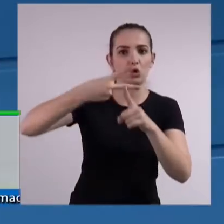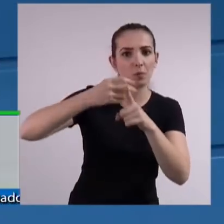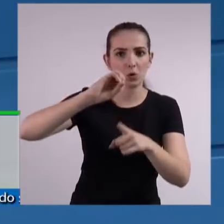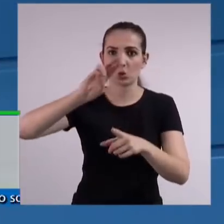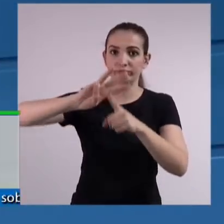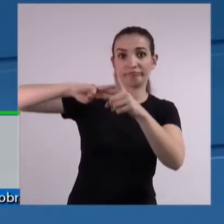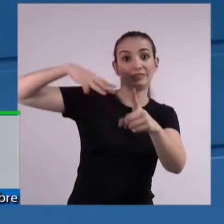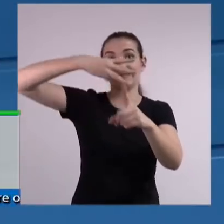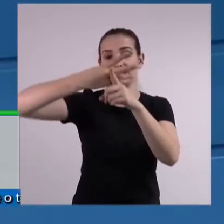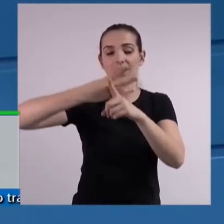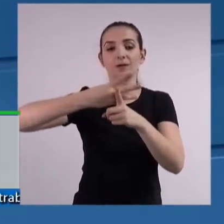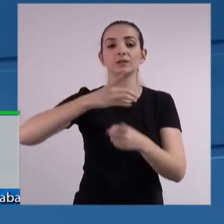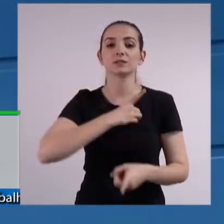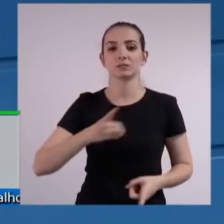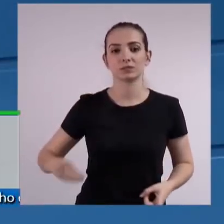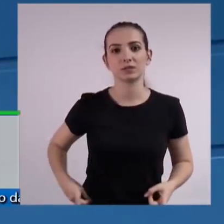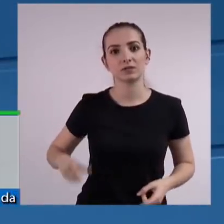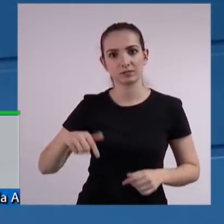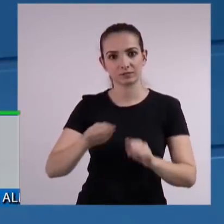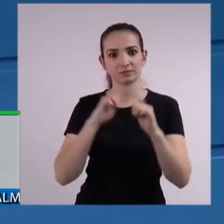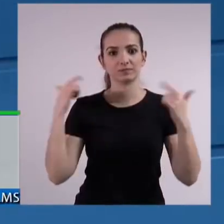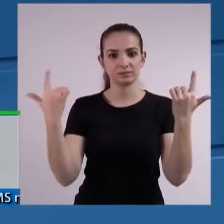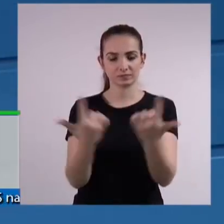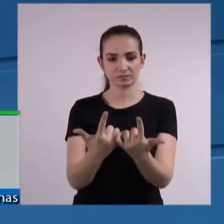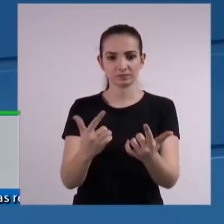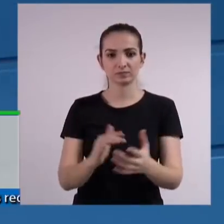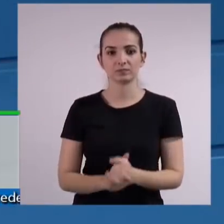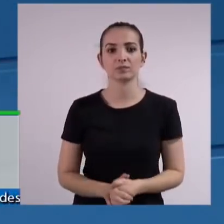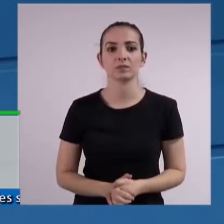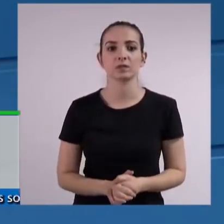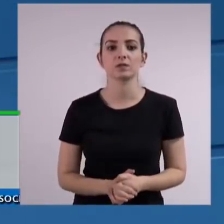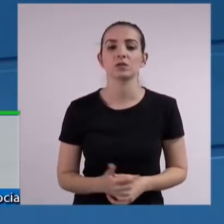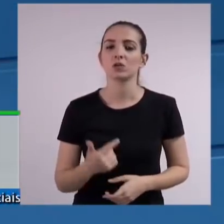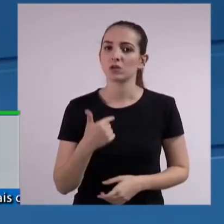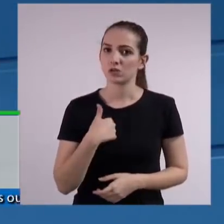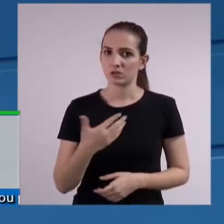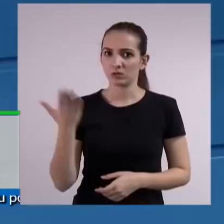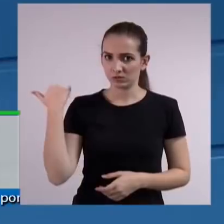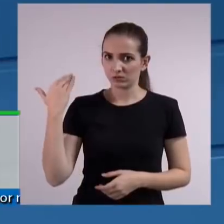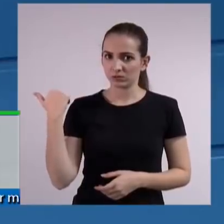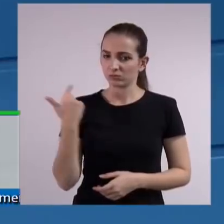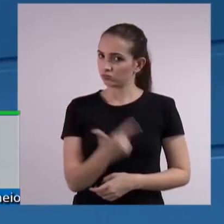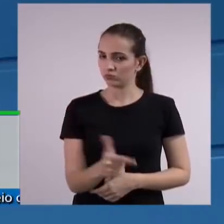de deputados da Assembleia Legislativa. E eu não tive